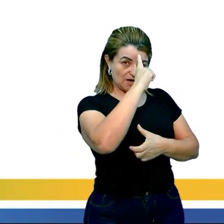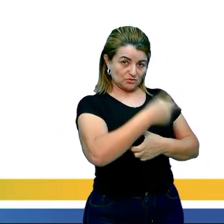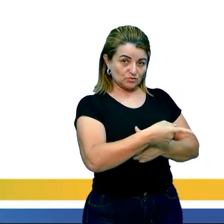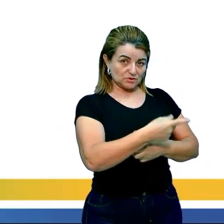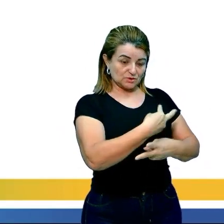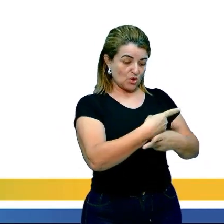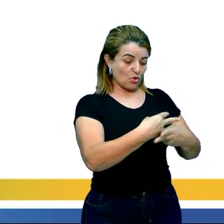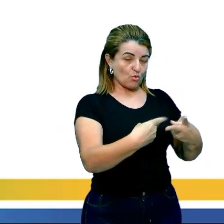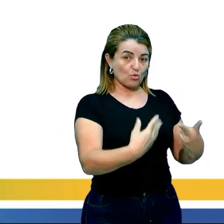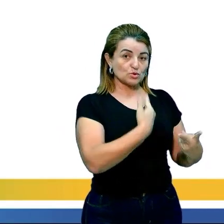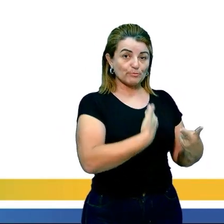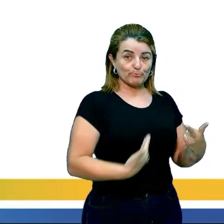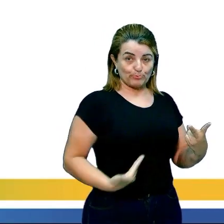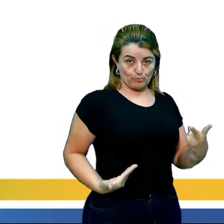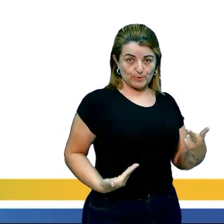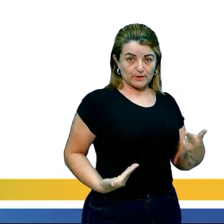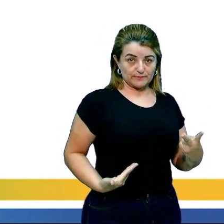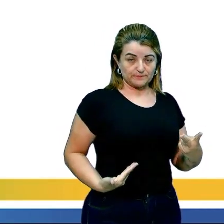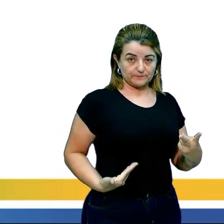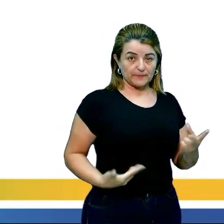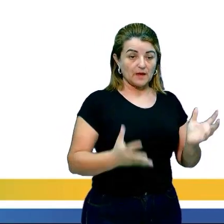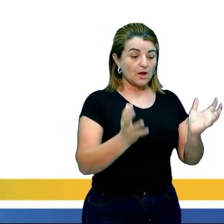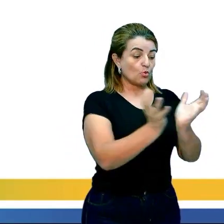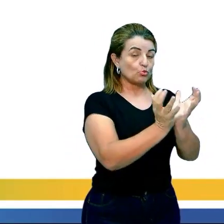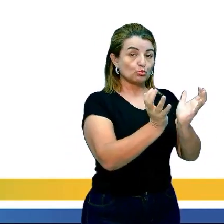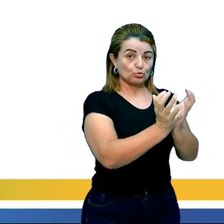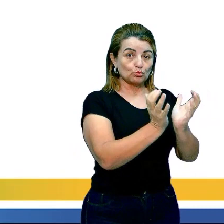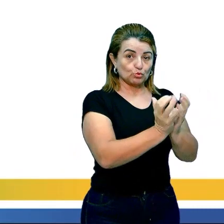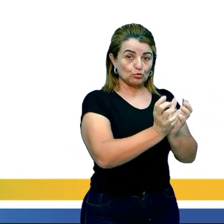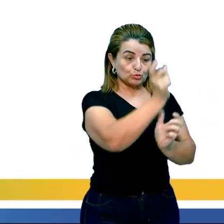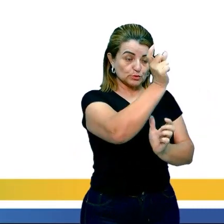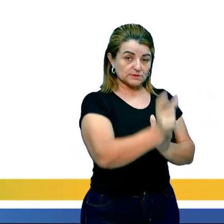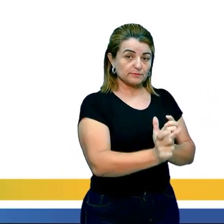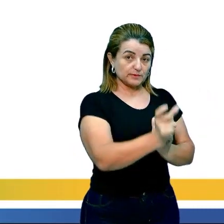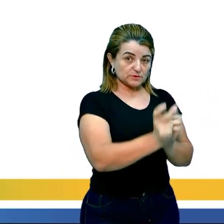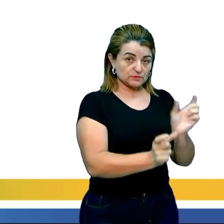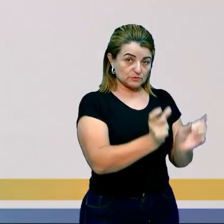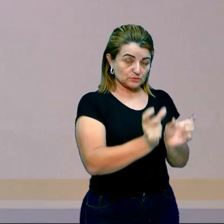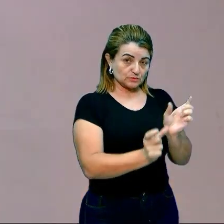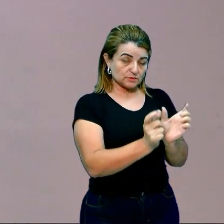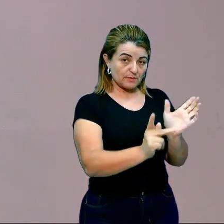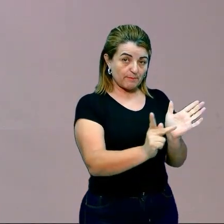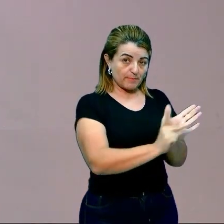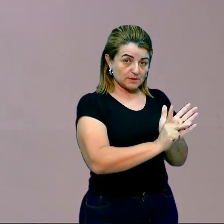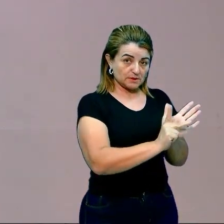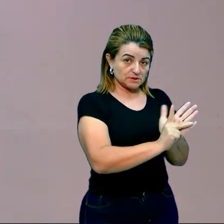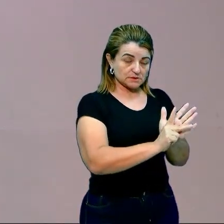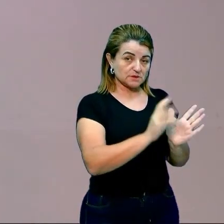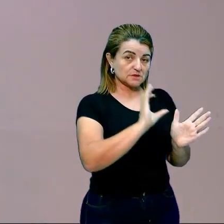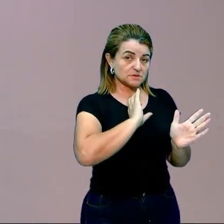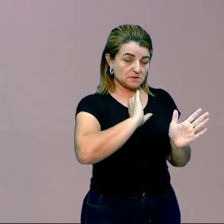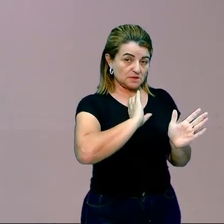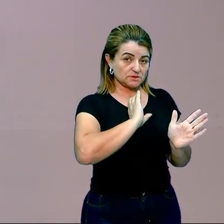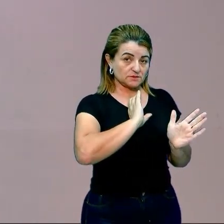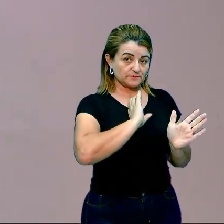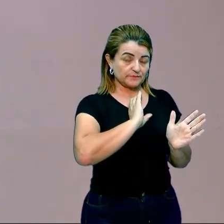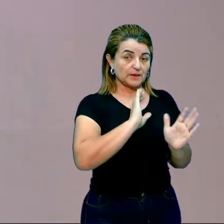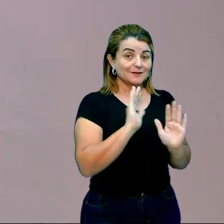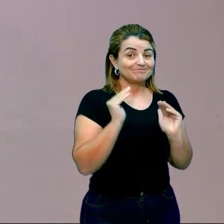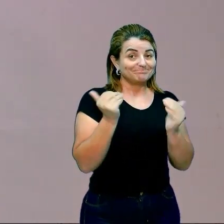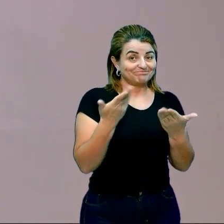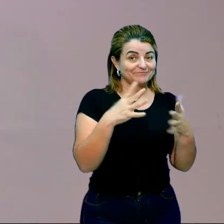a coisa pública eram tomadas pelo um grupo de cidadãos que pertencia apólise então a